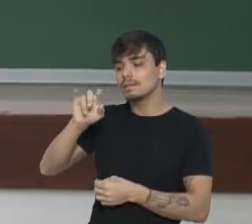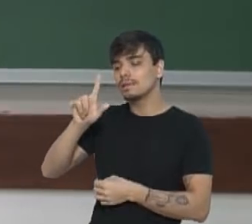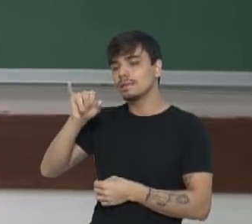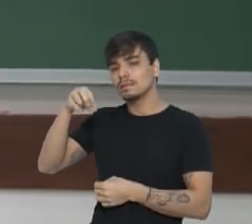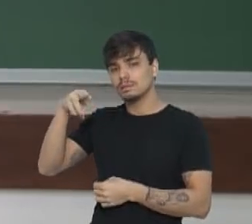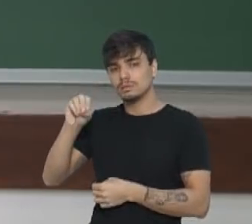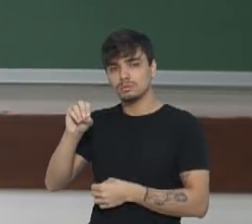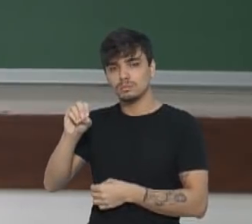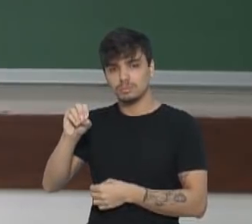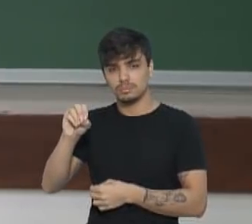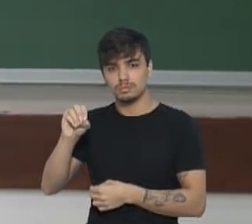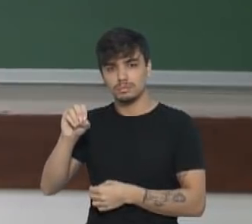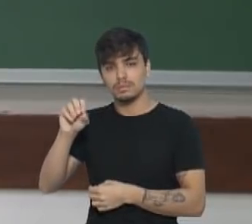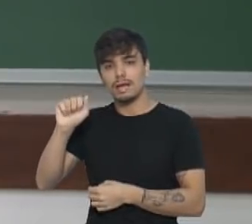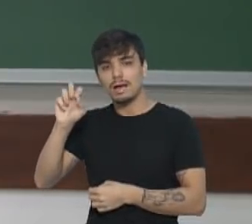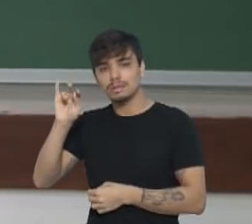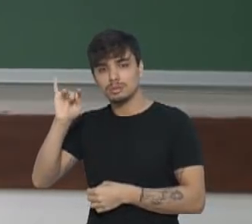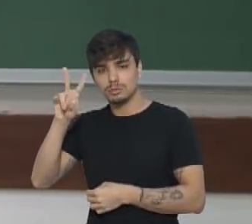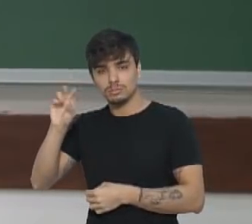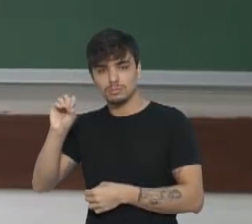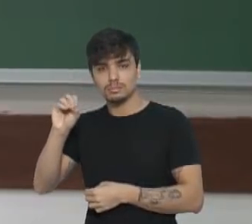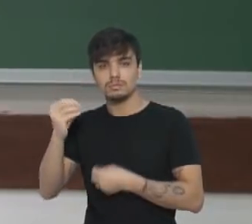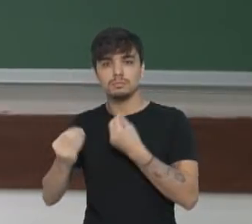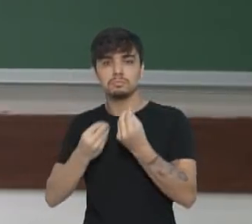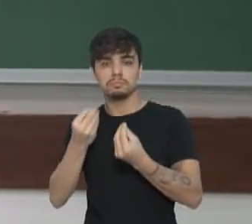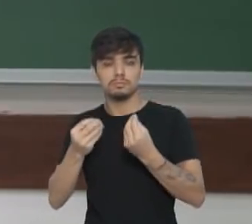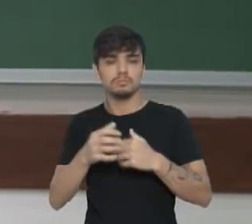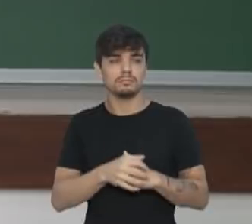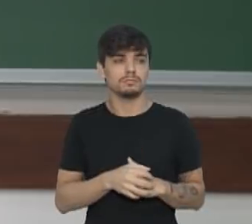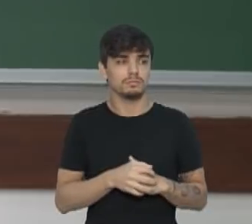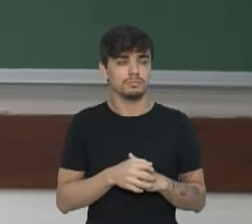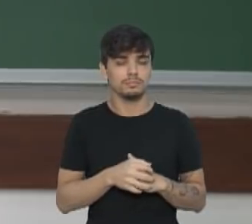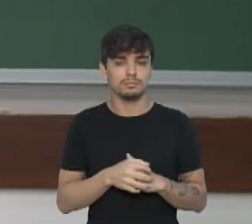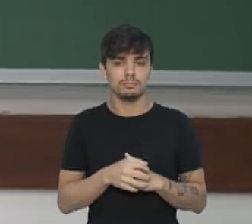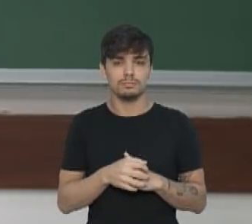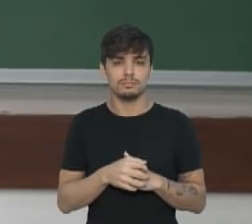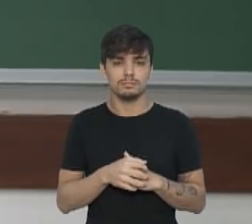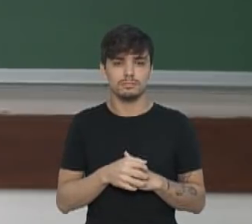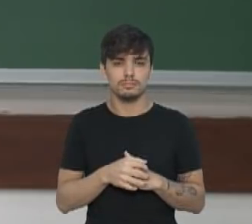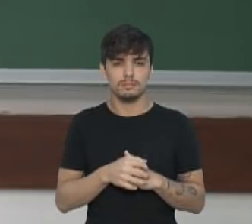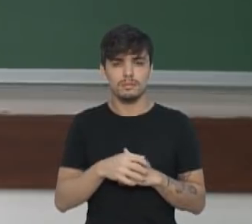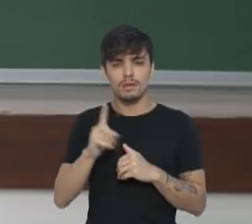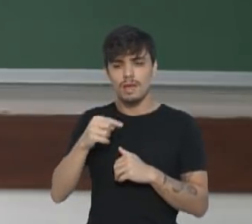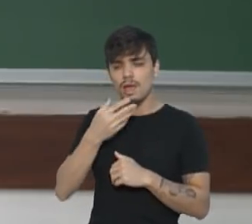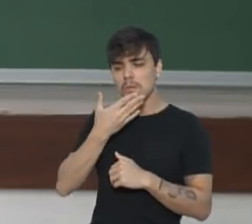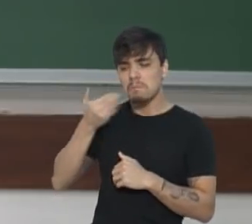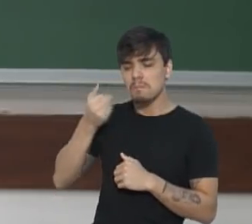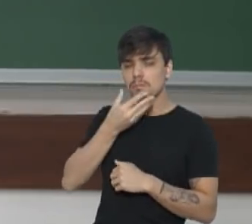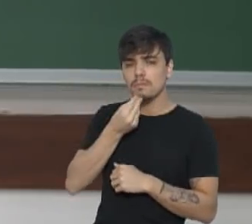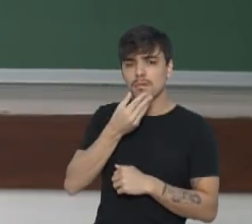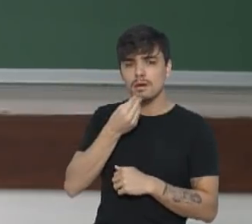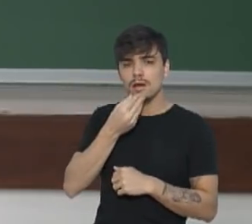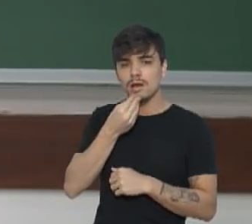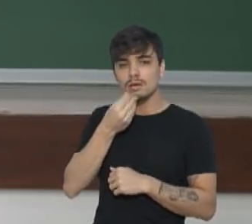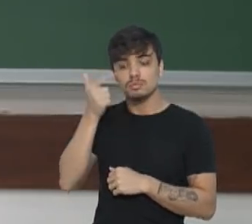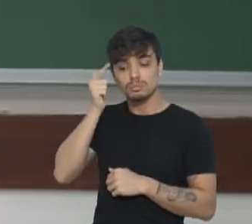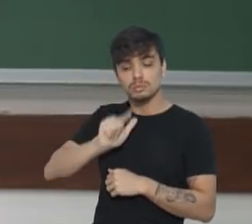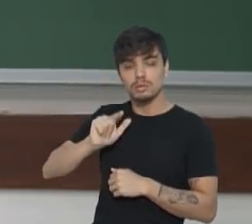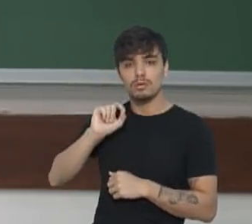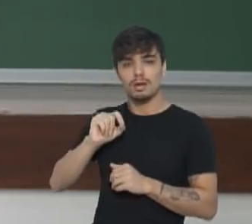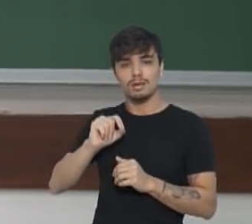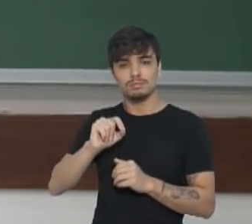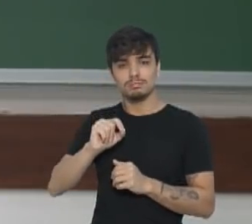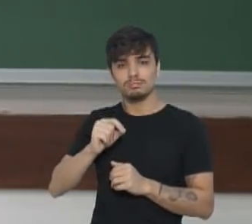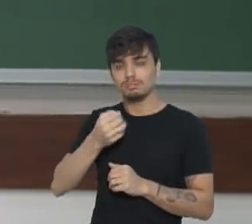não é a negação da vida? Para Nietzsche, o niilista ativo é aquele, ou o super-homem é aquele que consegue negar